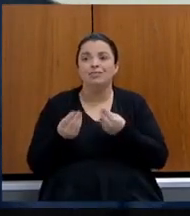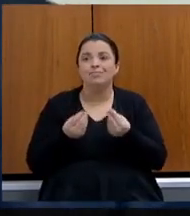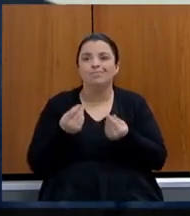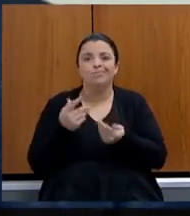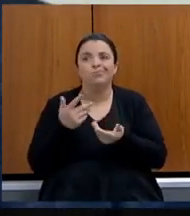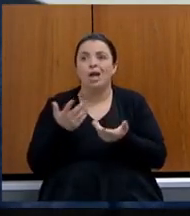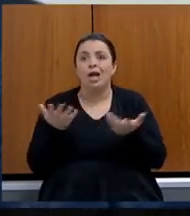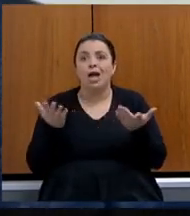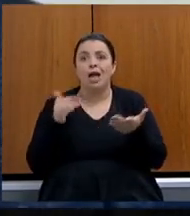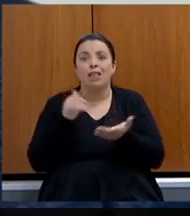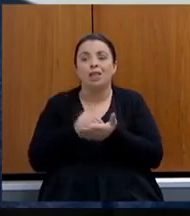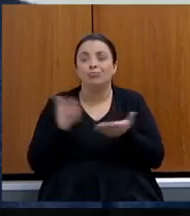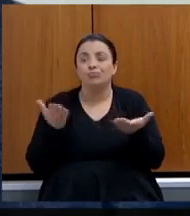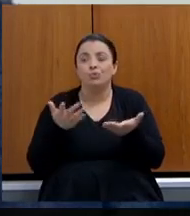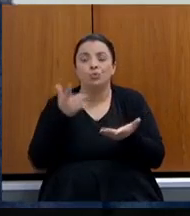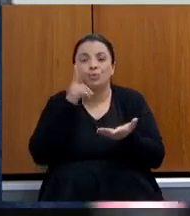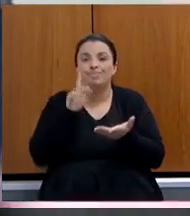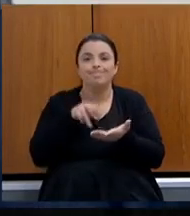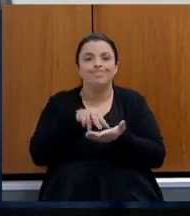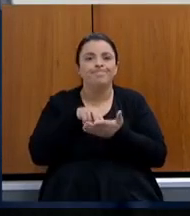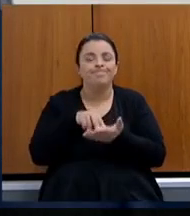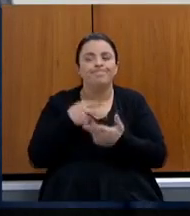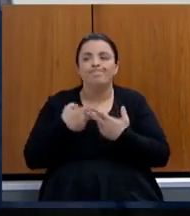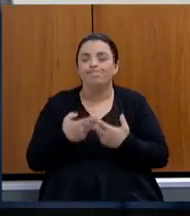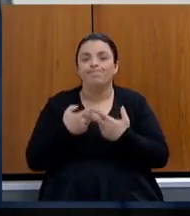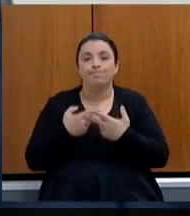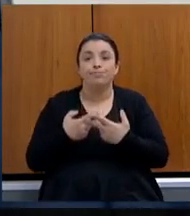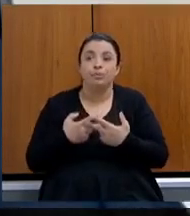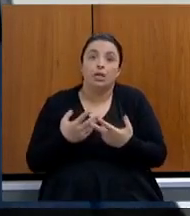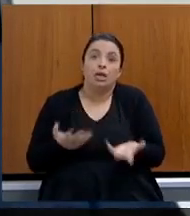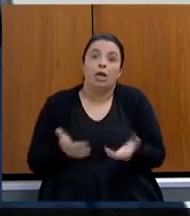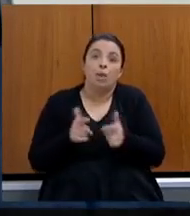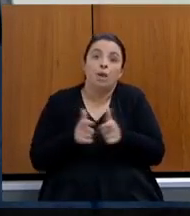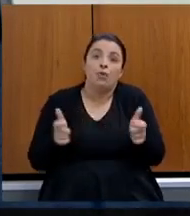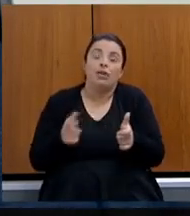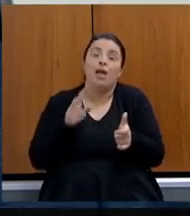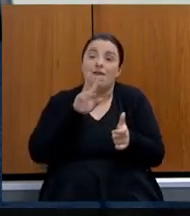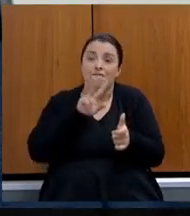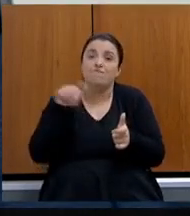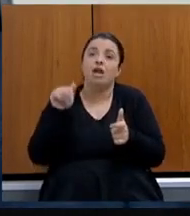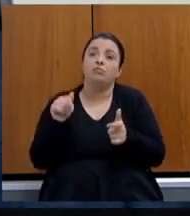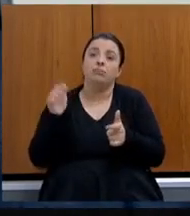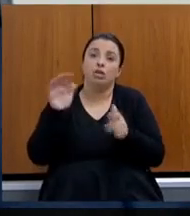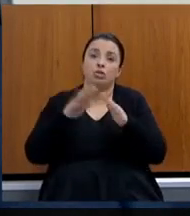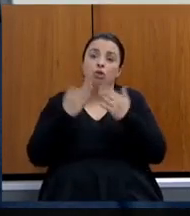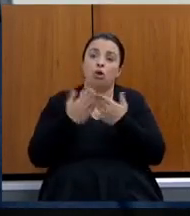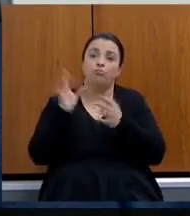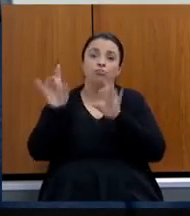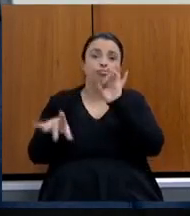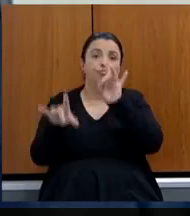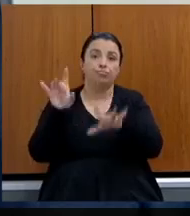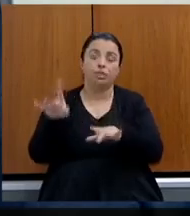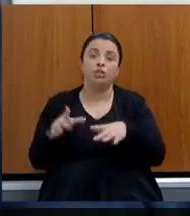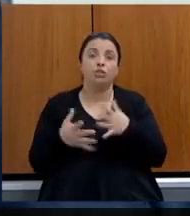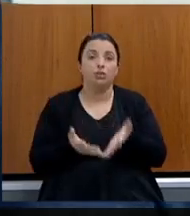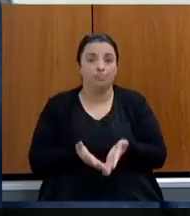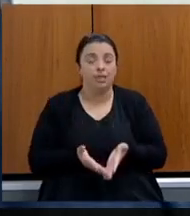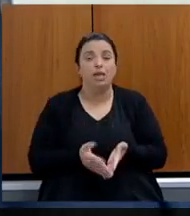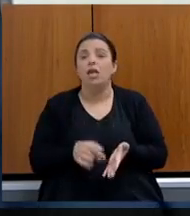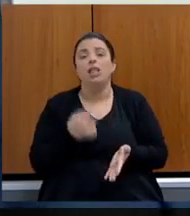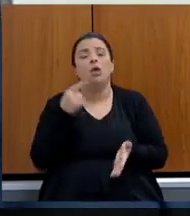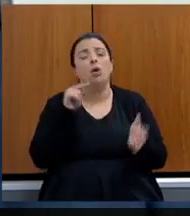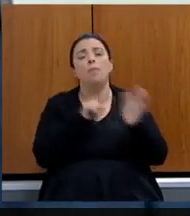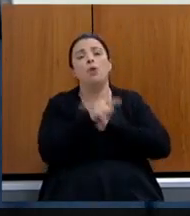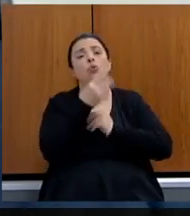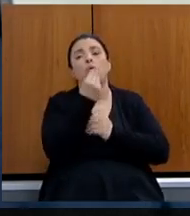existirão mais provavelmente mundo saíram eu quero saber quanto tá vendo